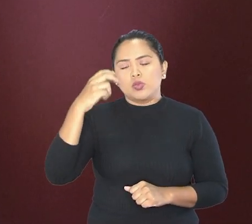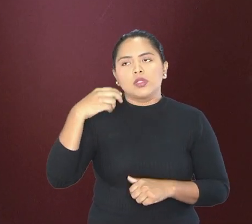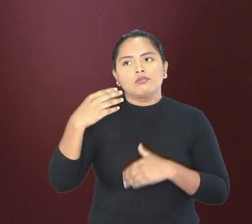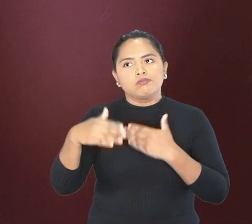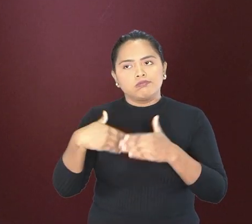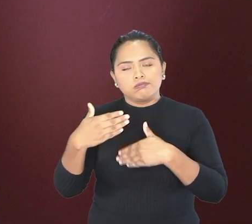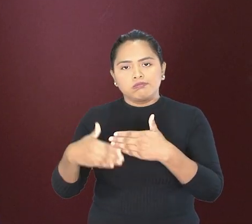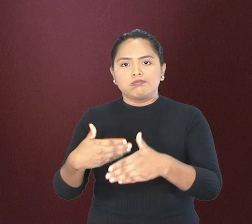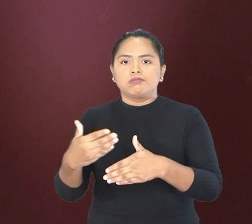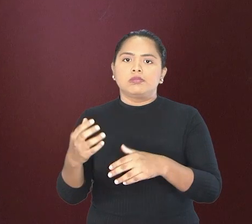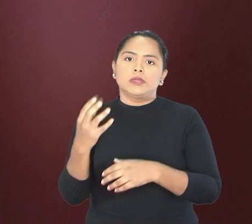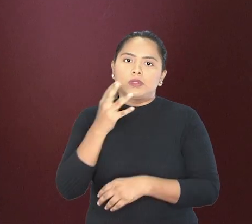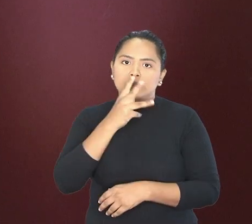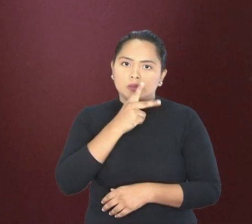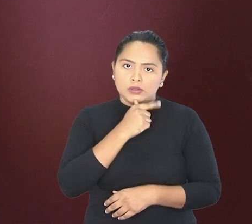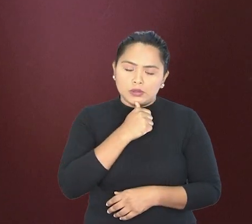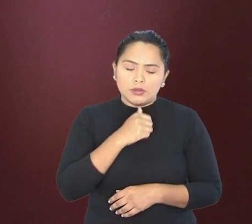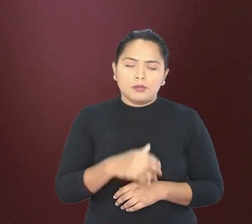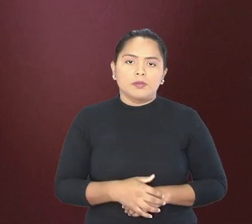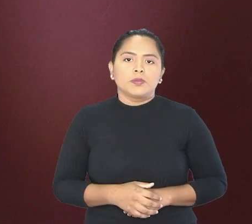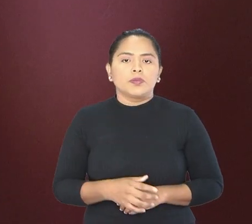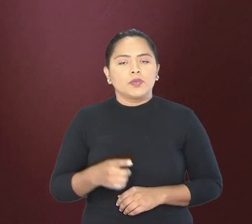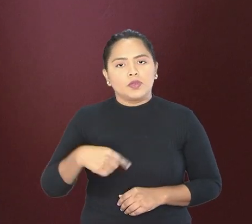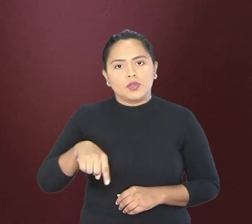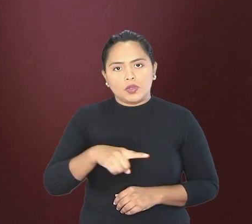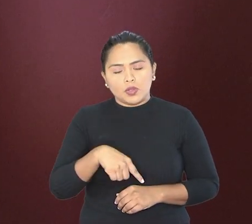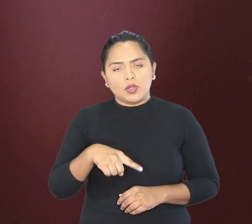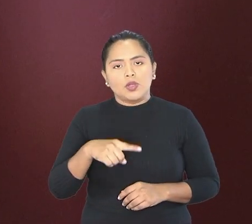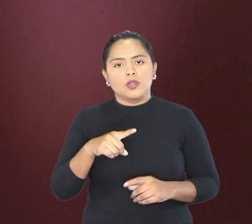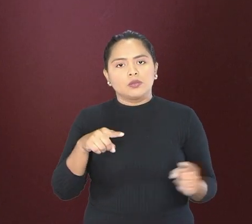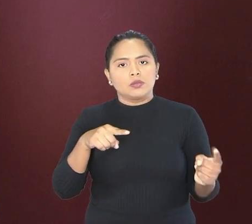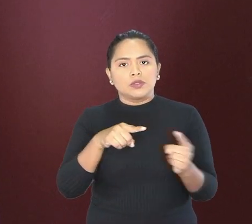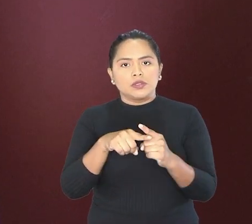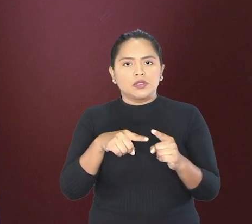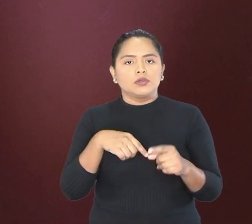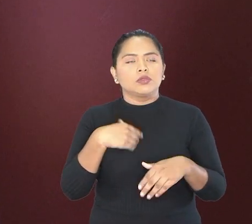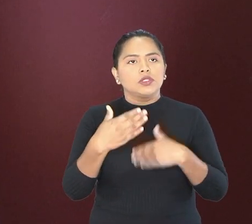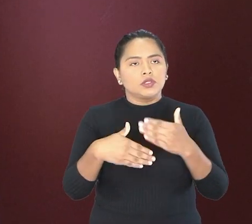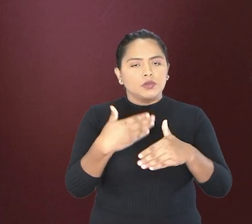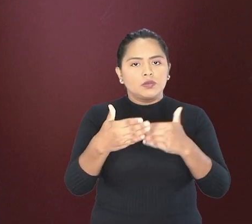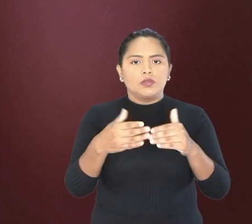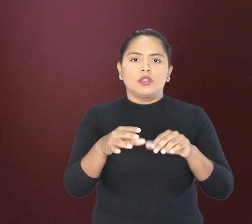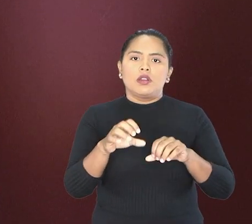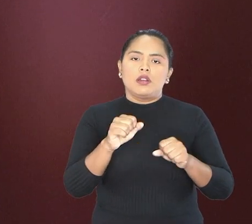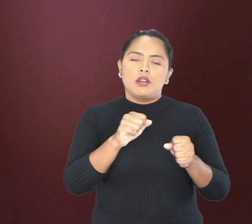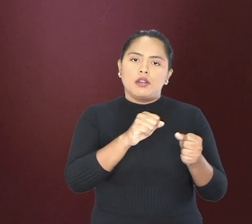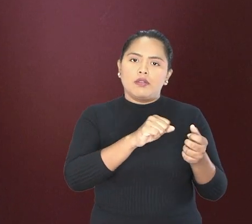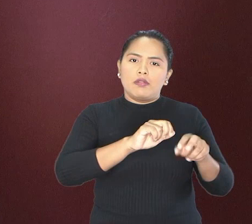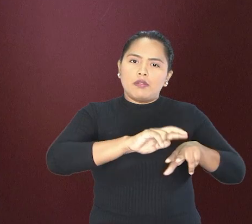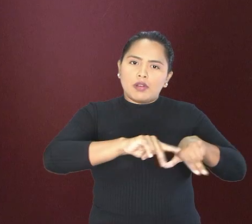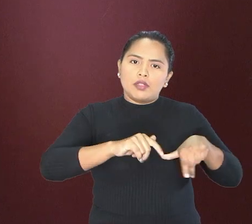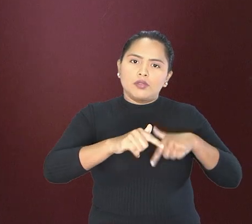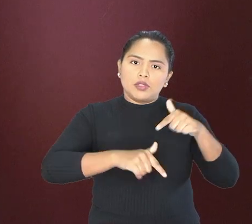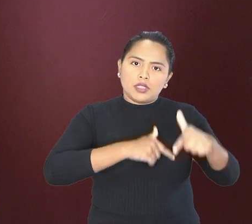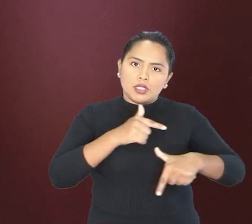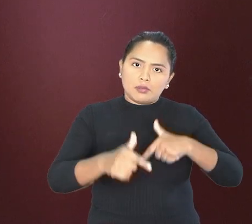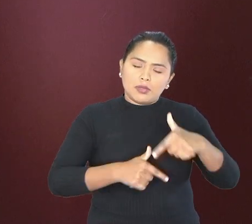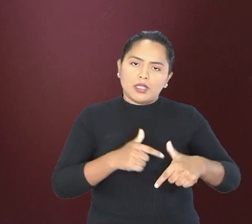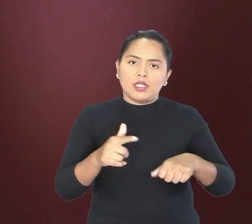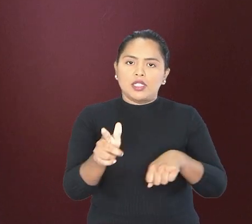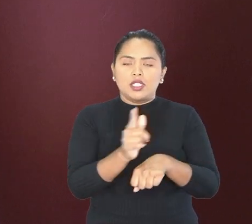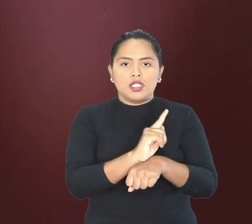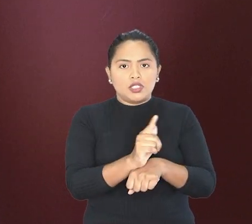Então, a gente tem se sentido muito confortável em estar desenvolvendo essas atividades. A gestão tem nos permitido